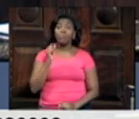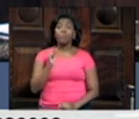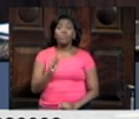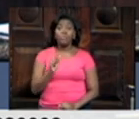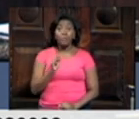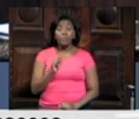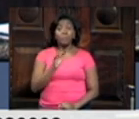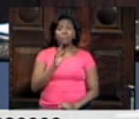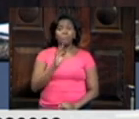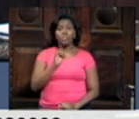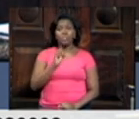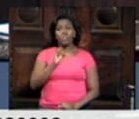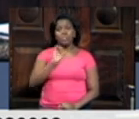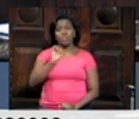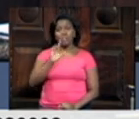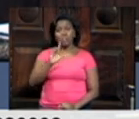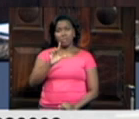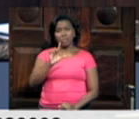fiscal,